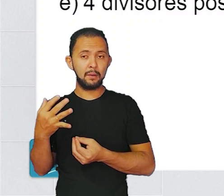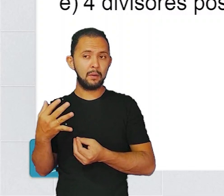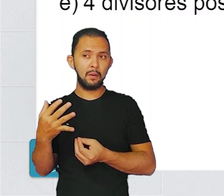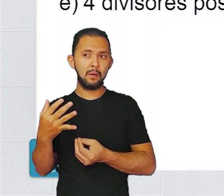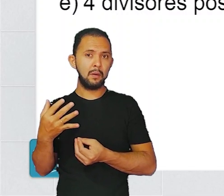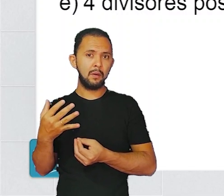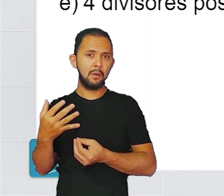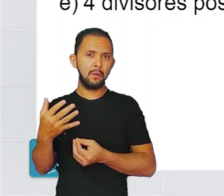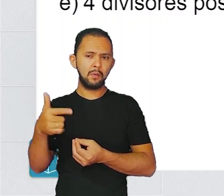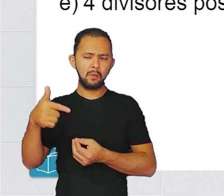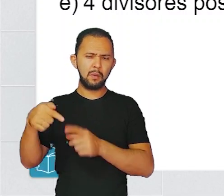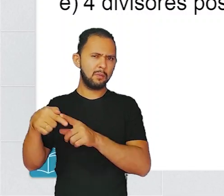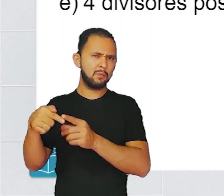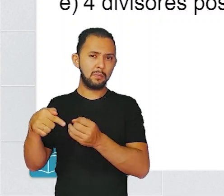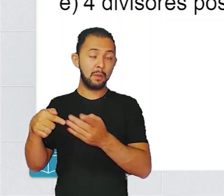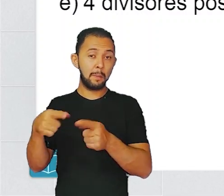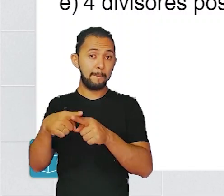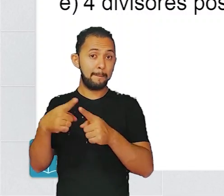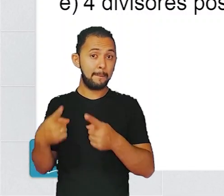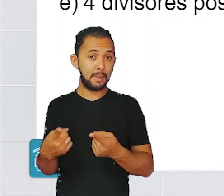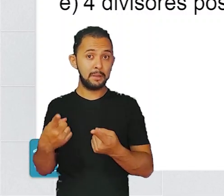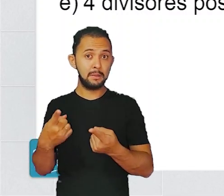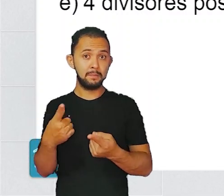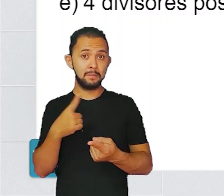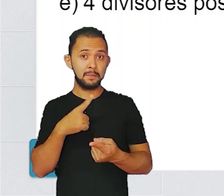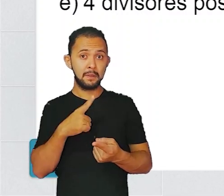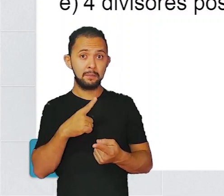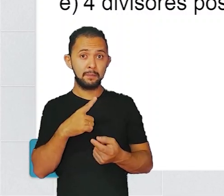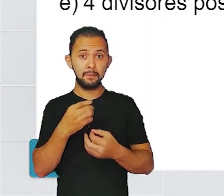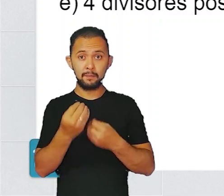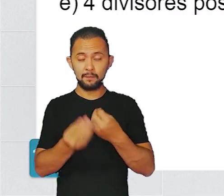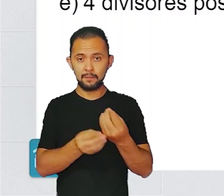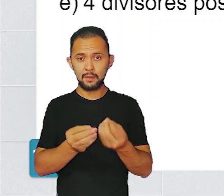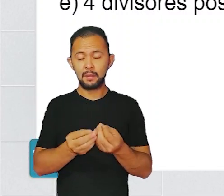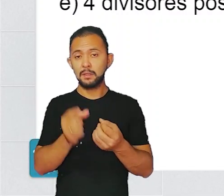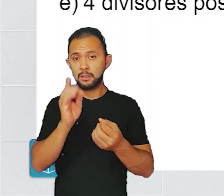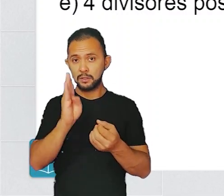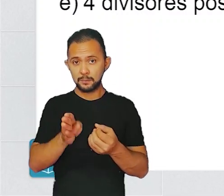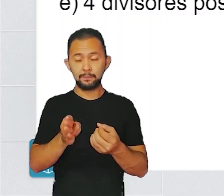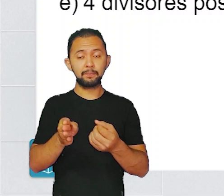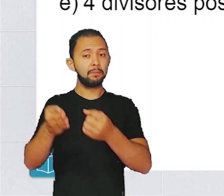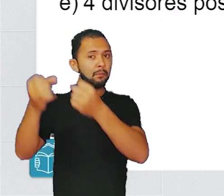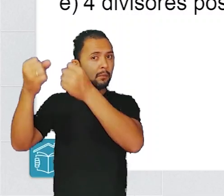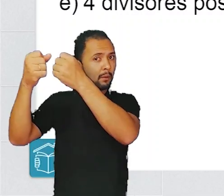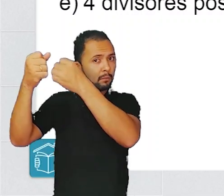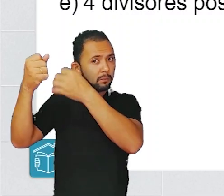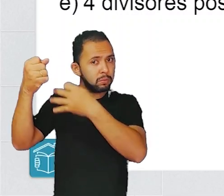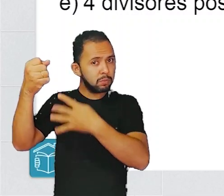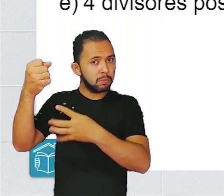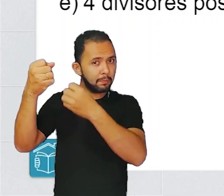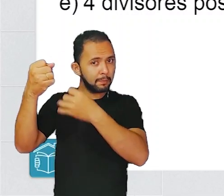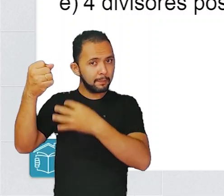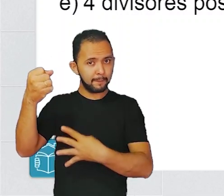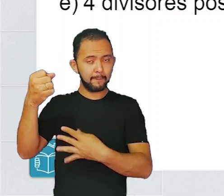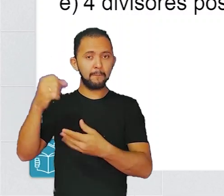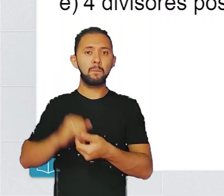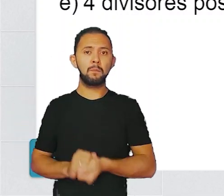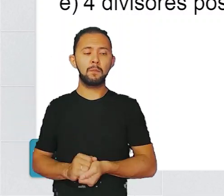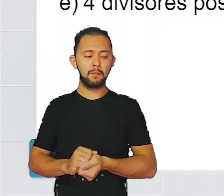q, ele já está na forma decomposta, né? Já está na forma de fatores primos, na